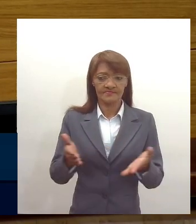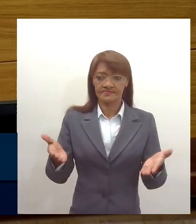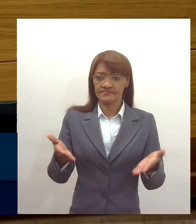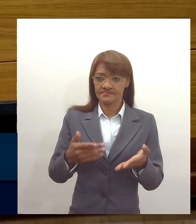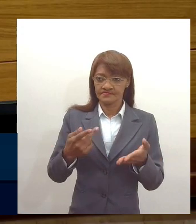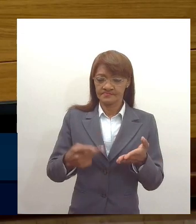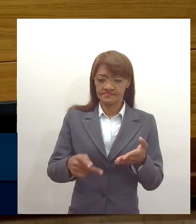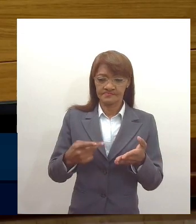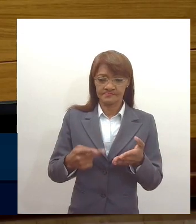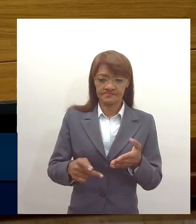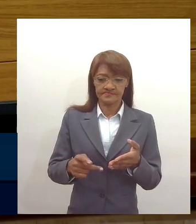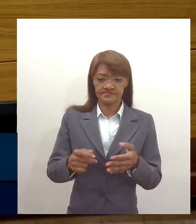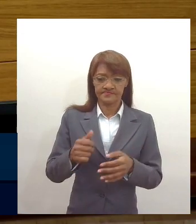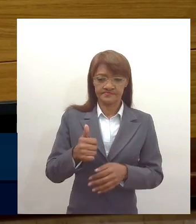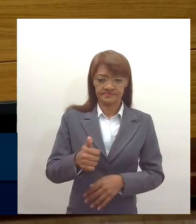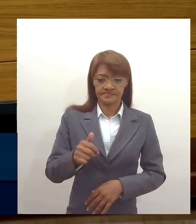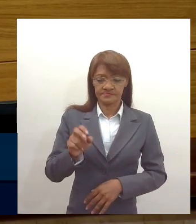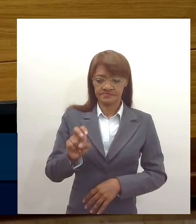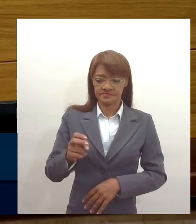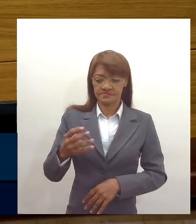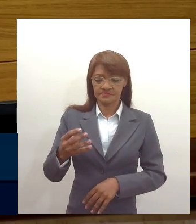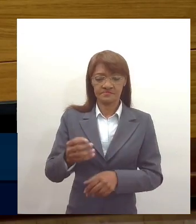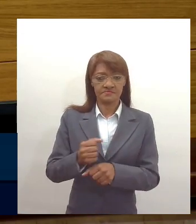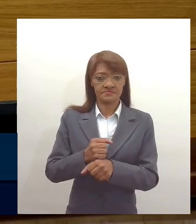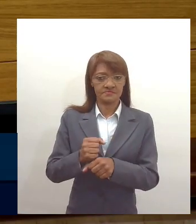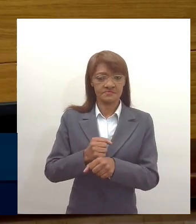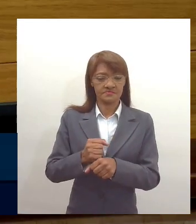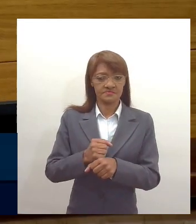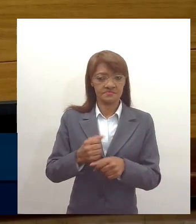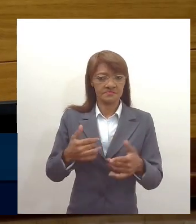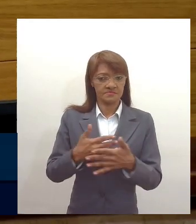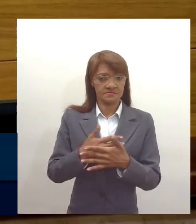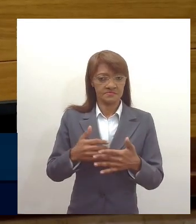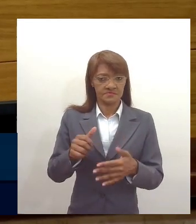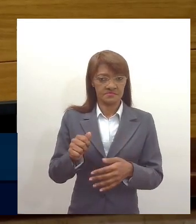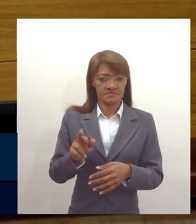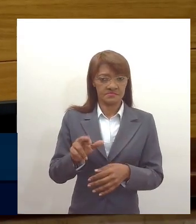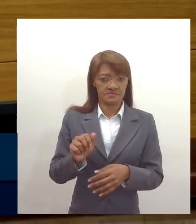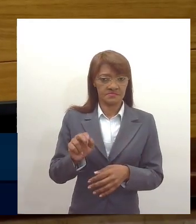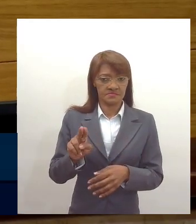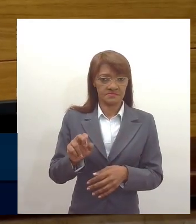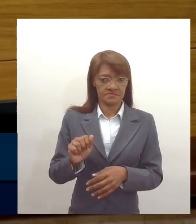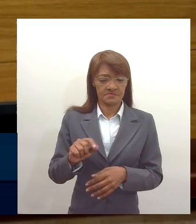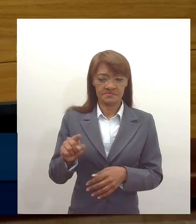anos da cidade de Arauá. Portanto, parabéns a todo o povo de Arauá.